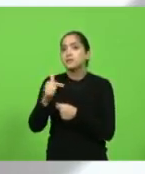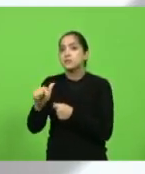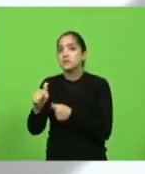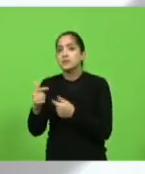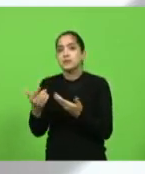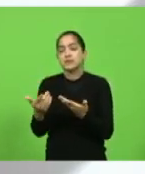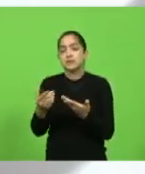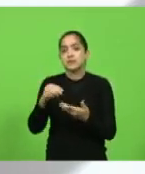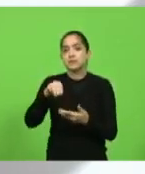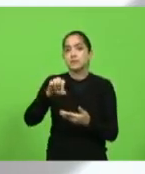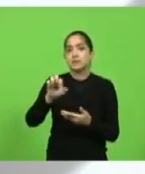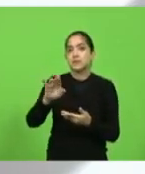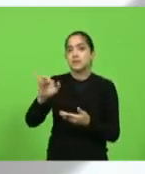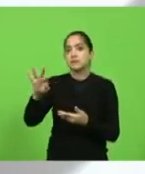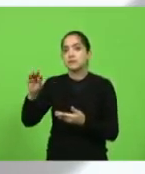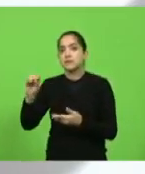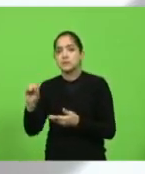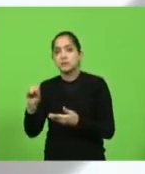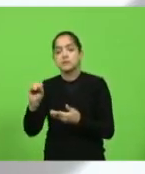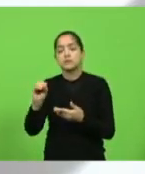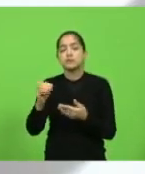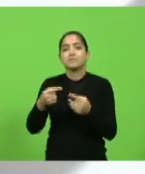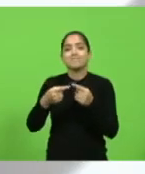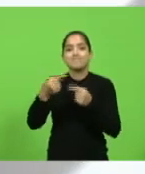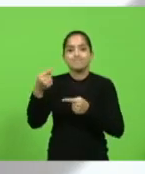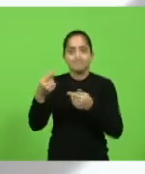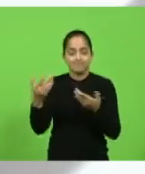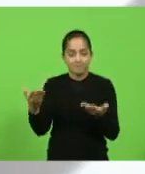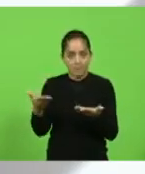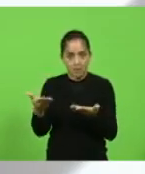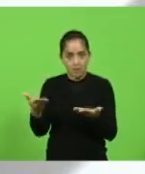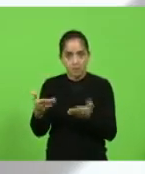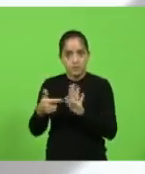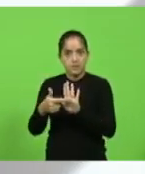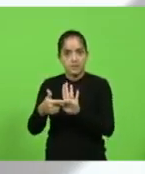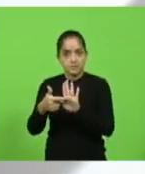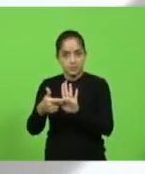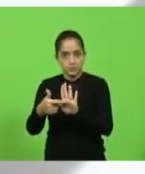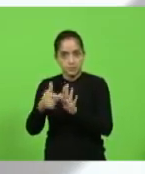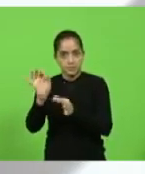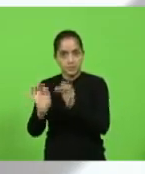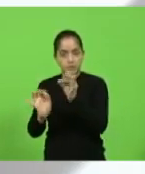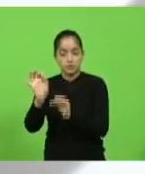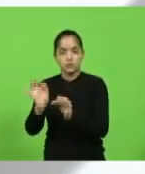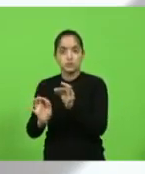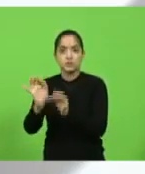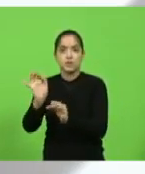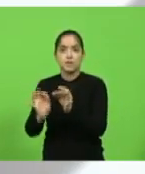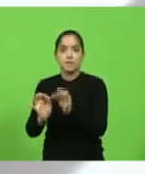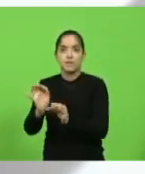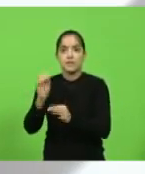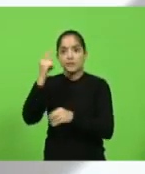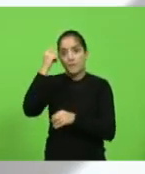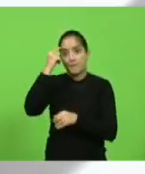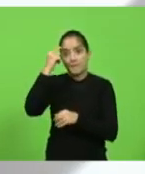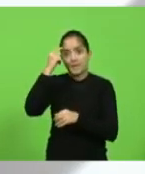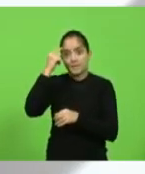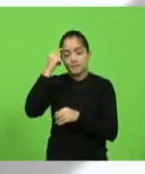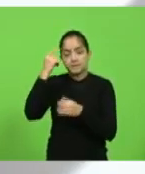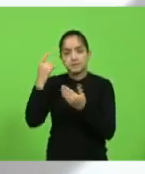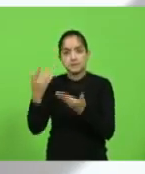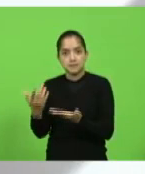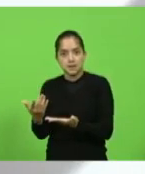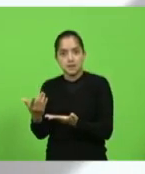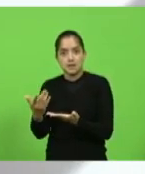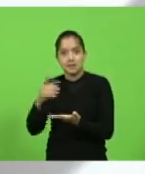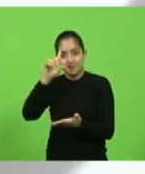mérito, o que torna inconcebível, neste caso, neste julgamento, pensar em irradiação de efeitos daquela